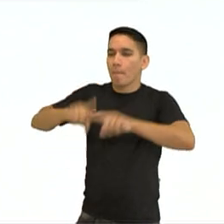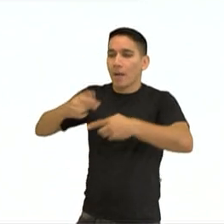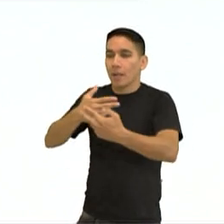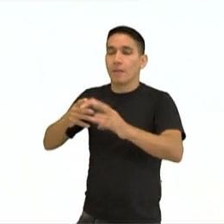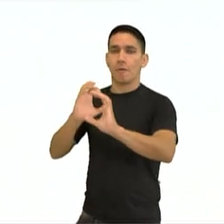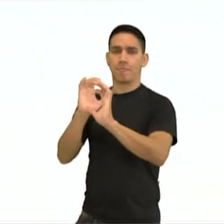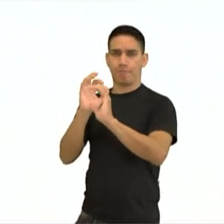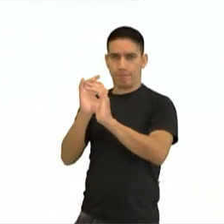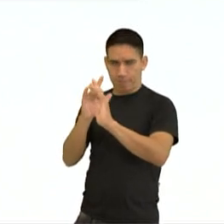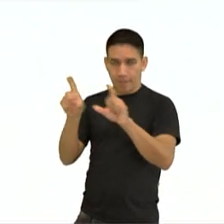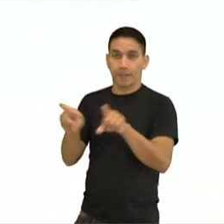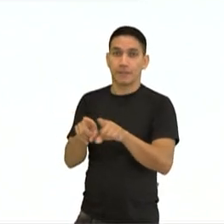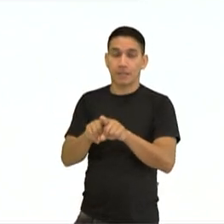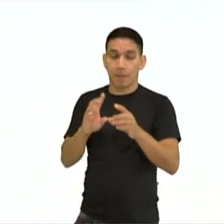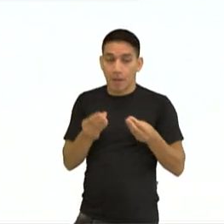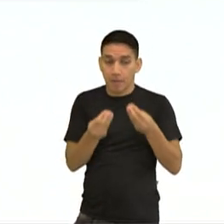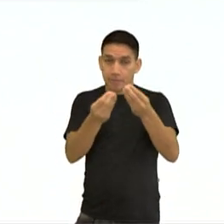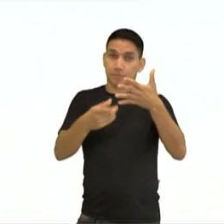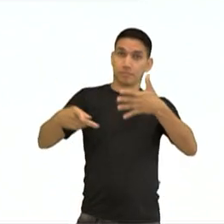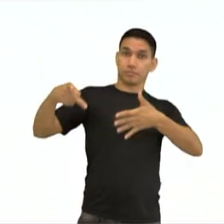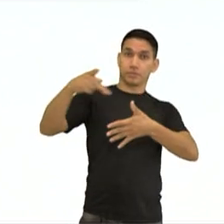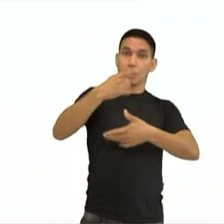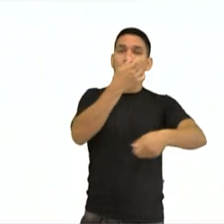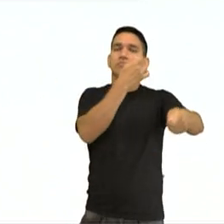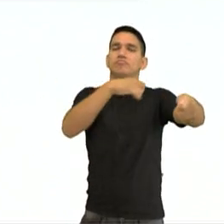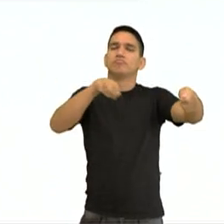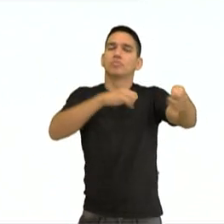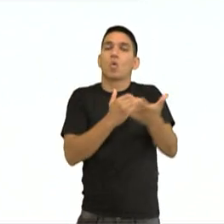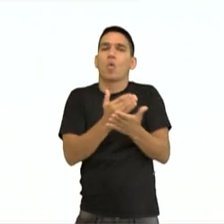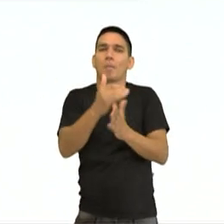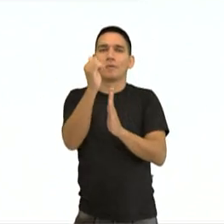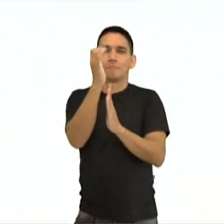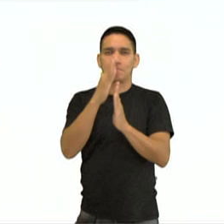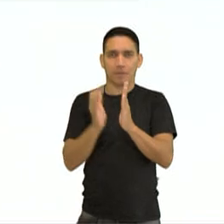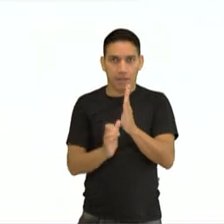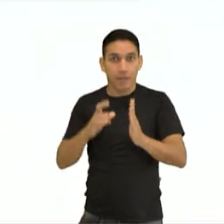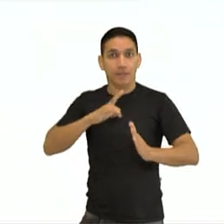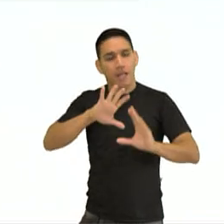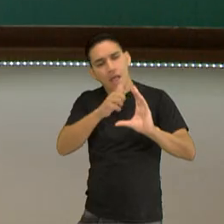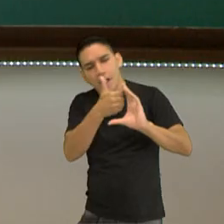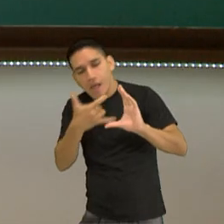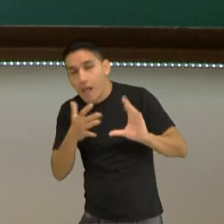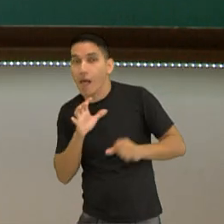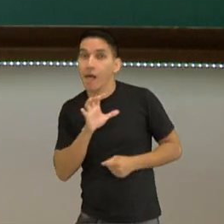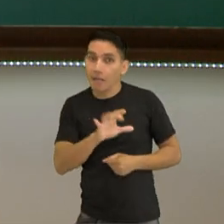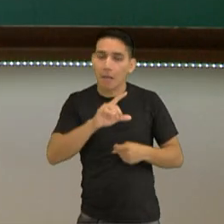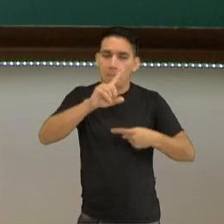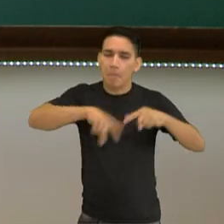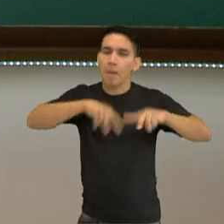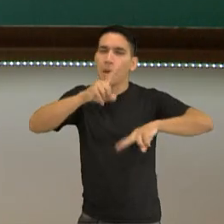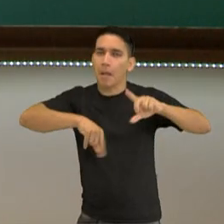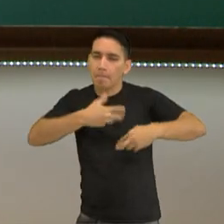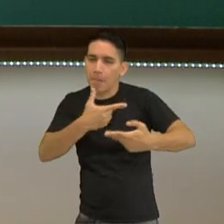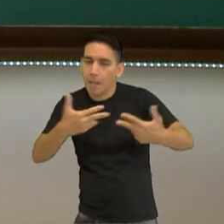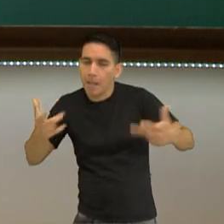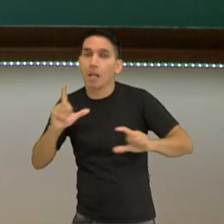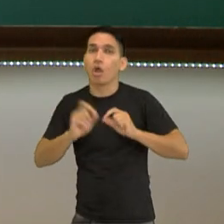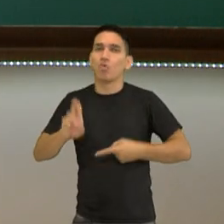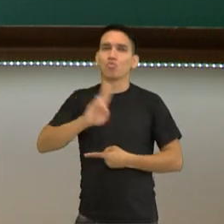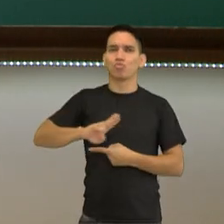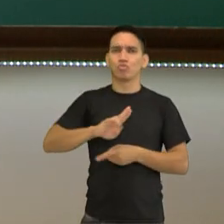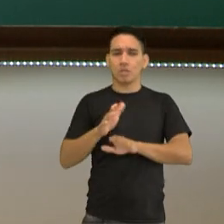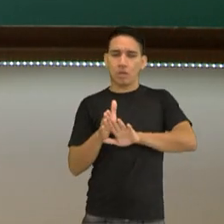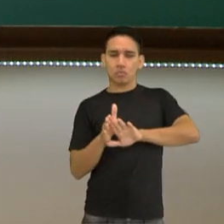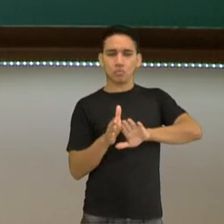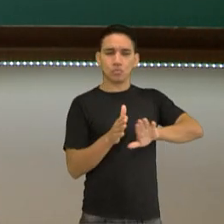as cordas nas orquestras do início do barroco, né? A gente também tem essa caracterização que os instrumentos de sopro, eles meio que são deixados